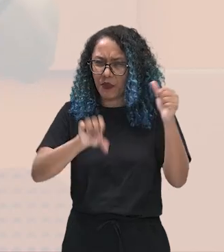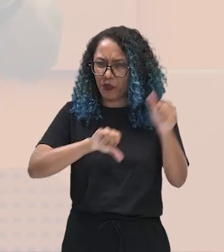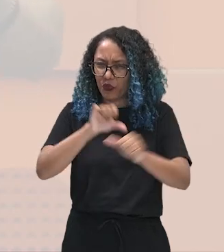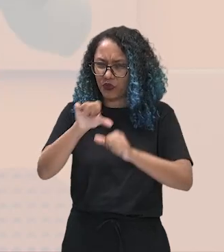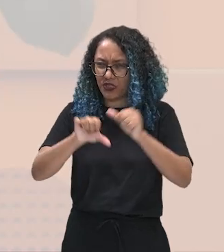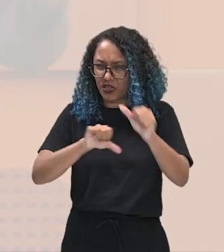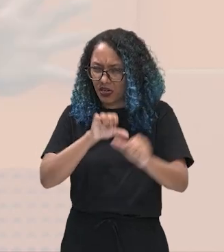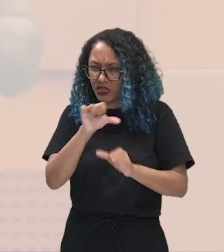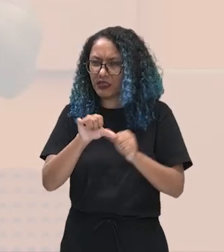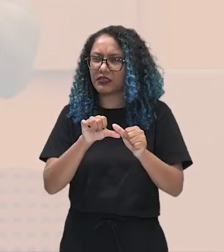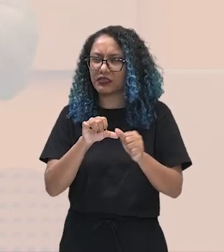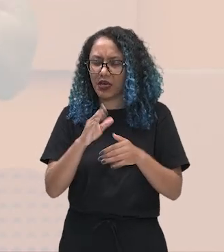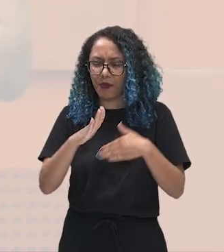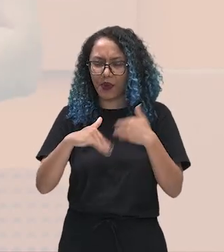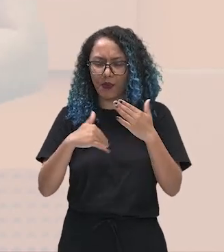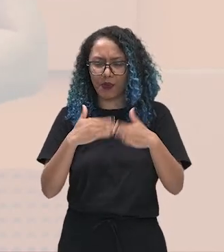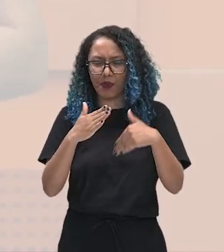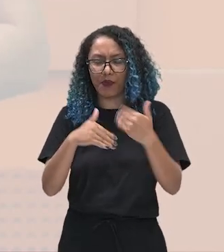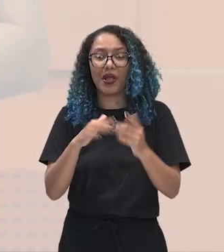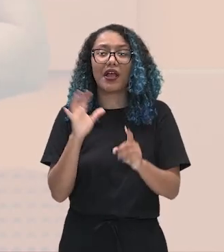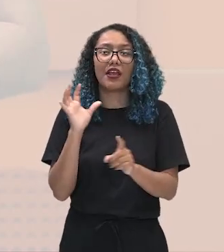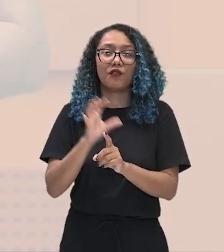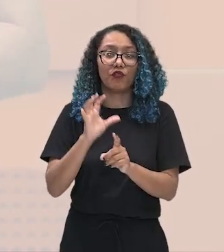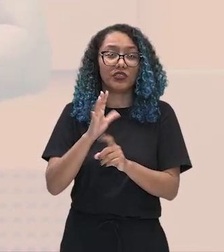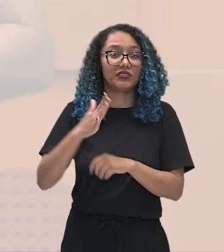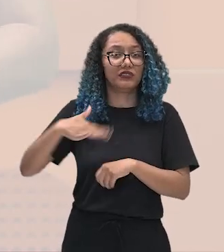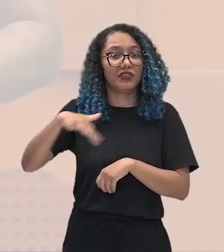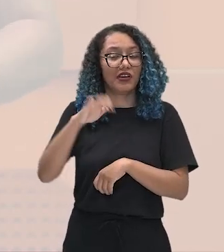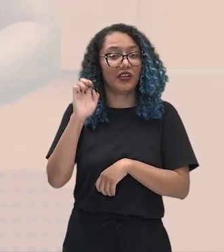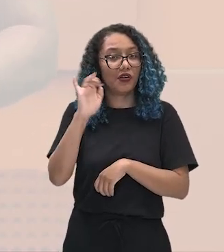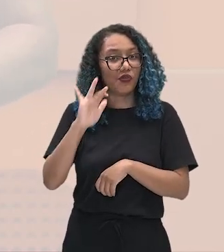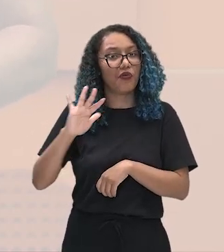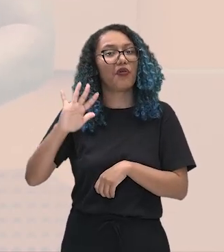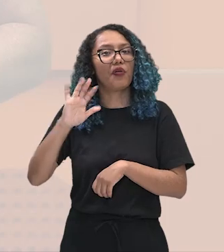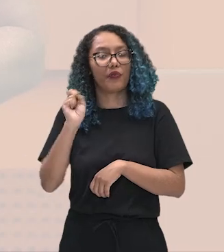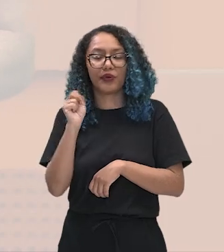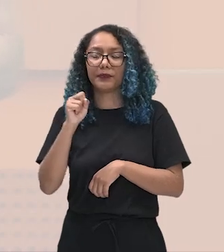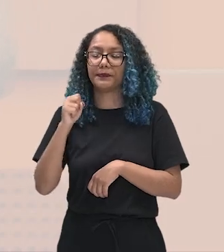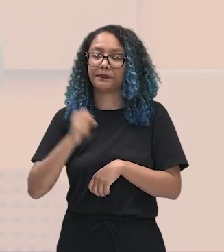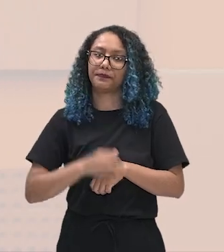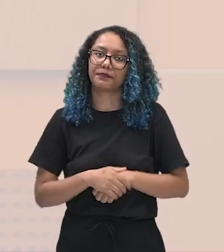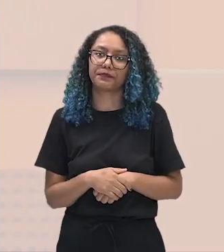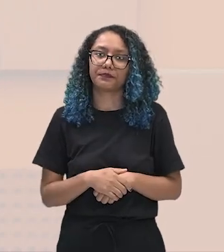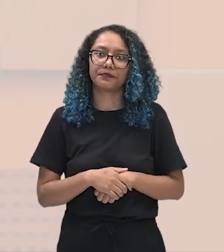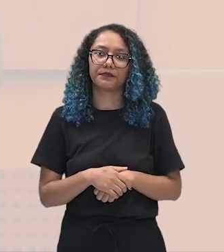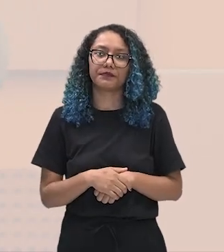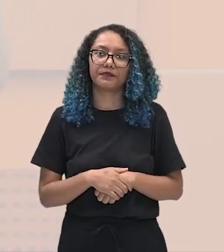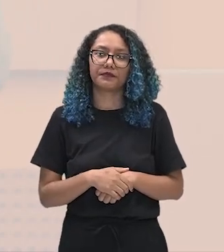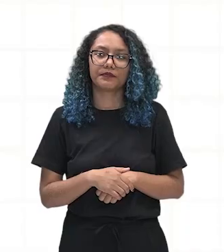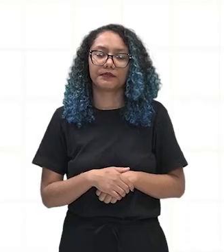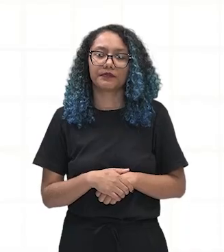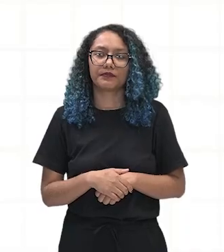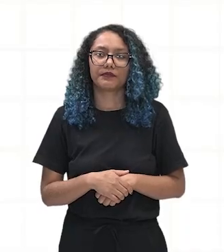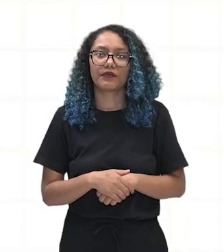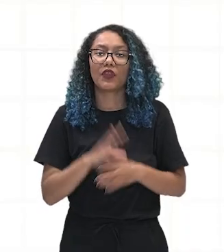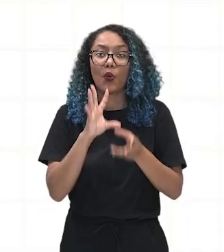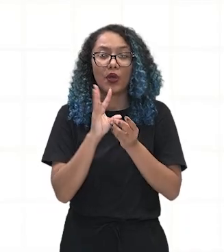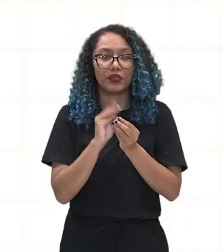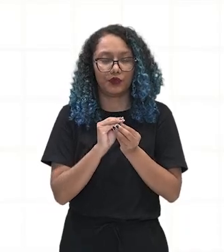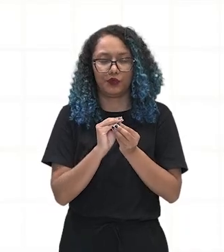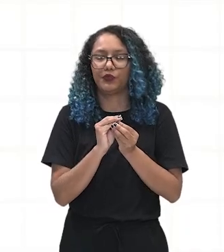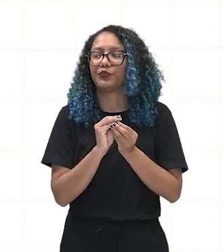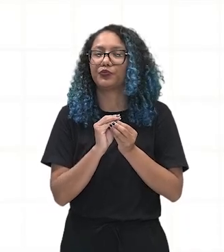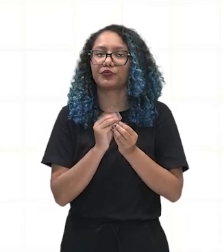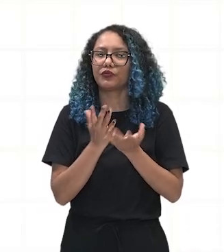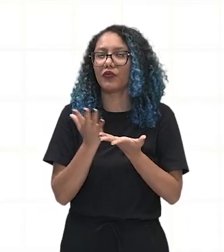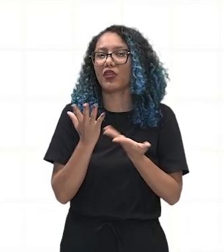mudanças vão refletir na Europa a partir de então. E aí a gente pode resumir da seguinte forma, olha só.